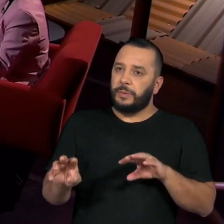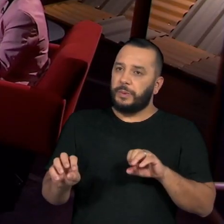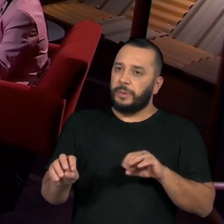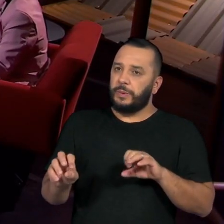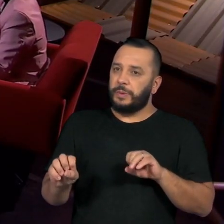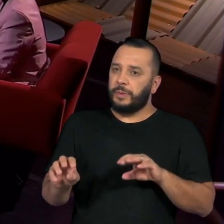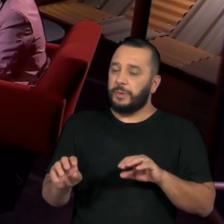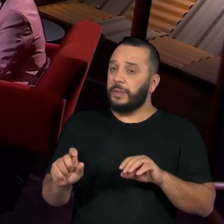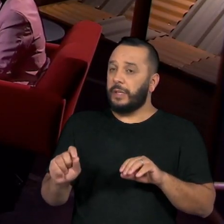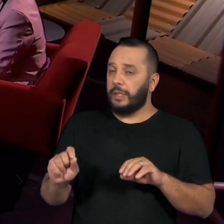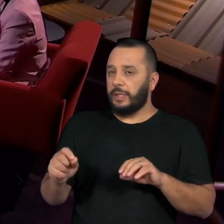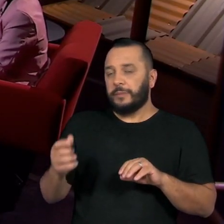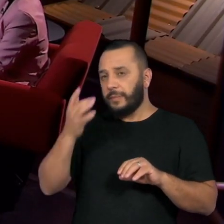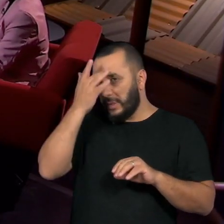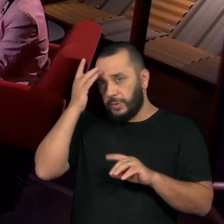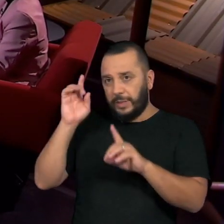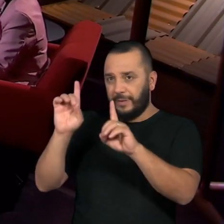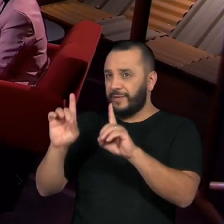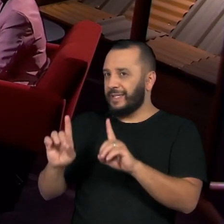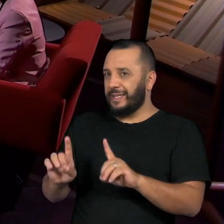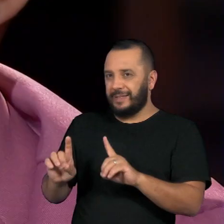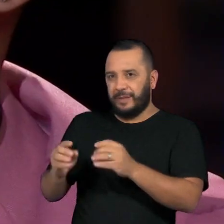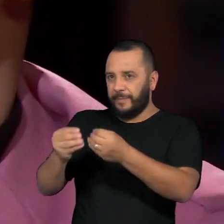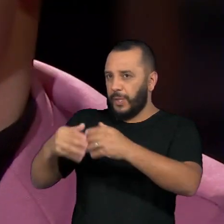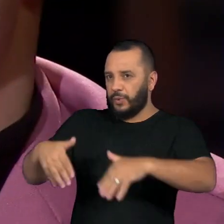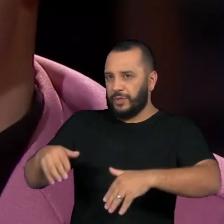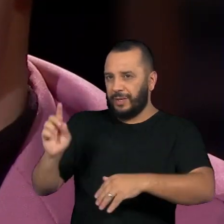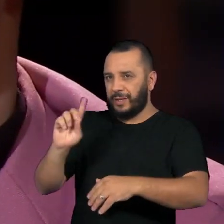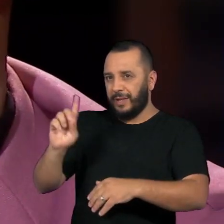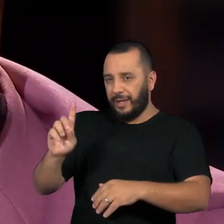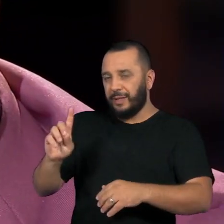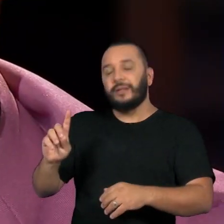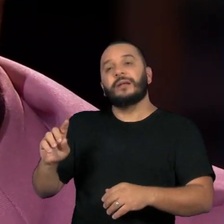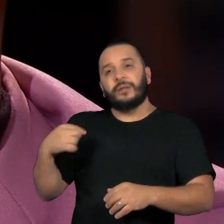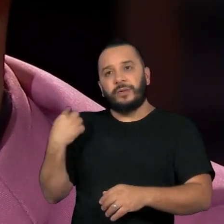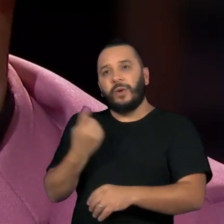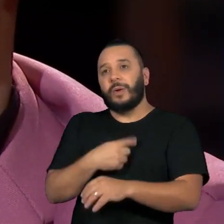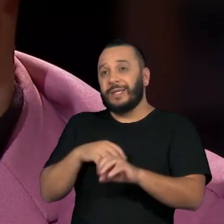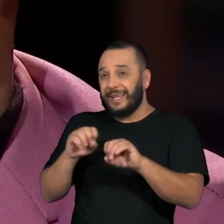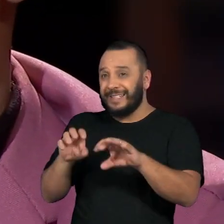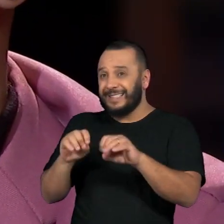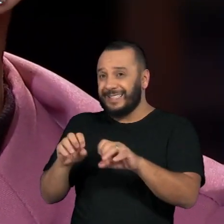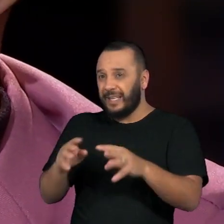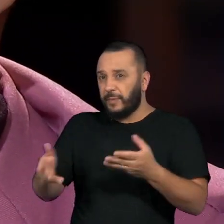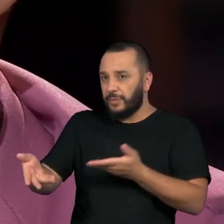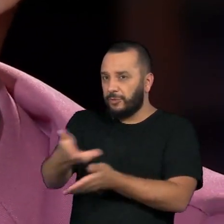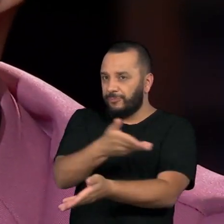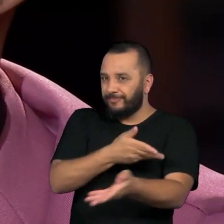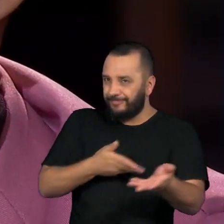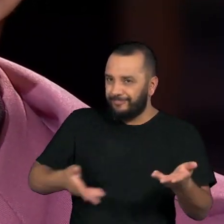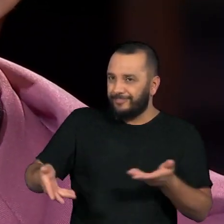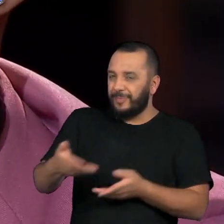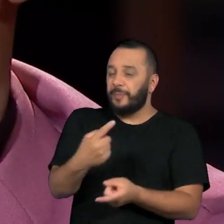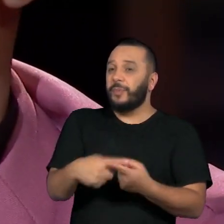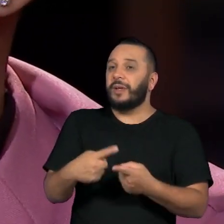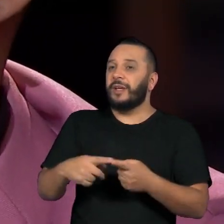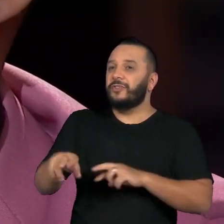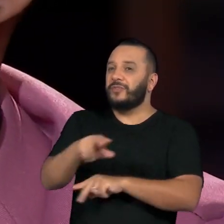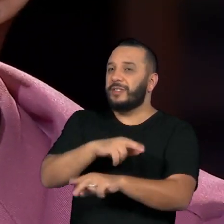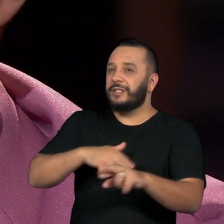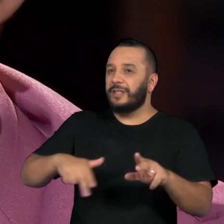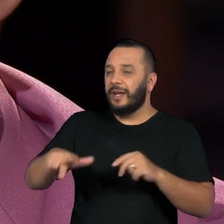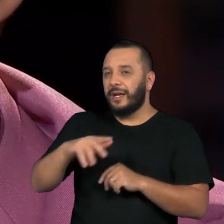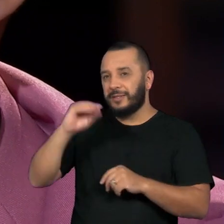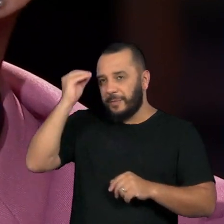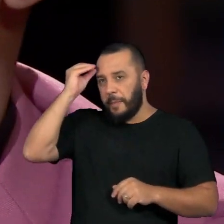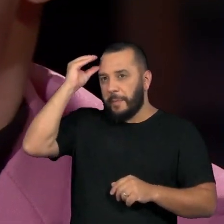não prejudicamos, que nós agregamos, porque a diversidade só faz as outras pessoas também crescerem junto, aprenderem a